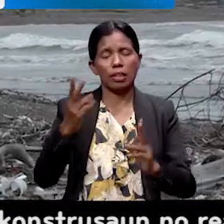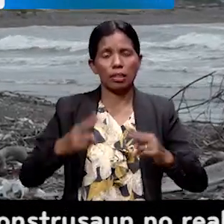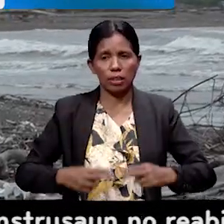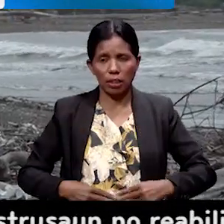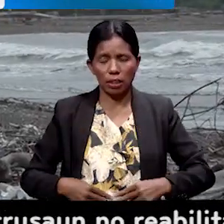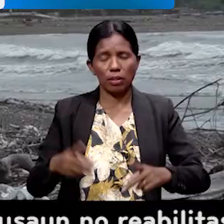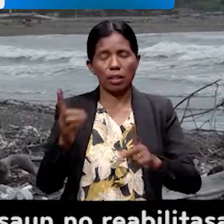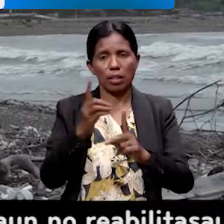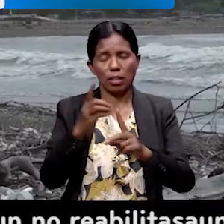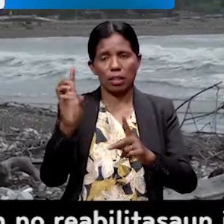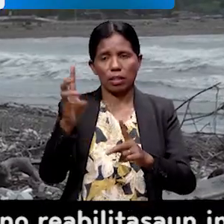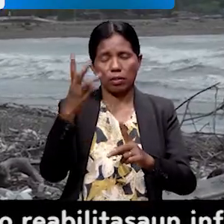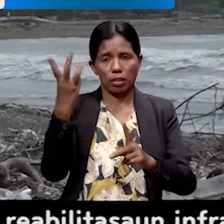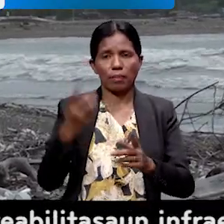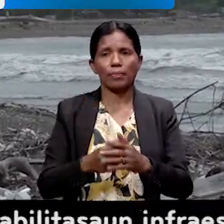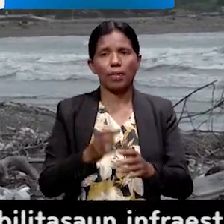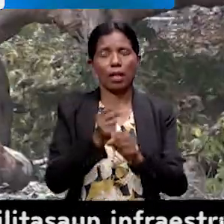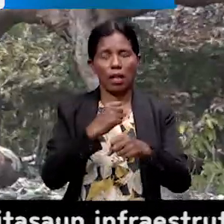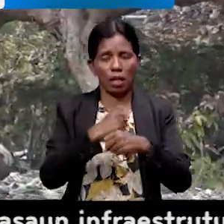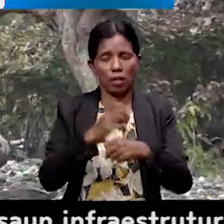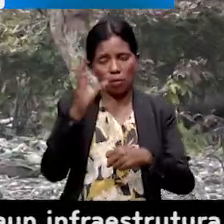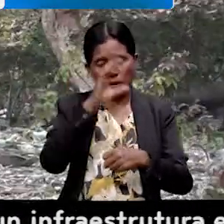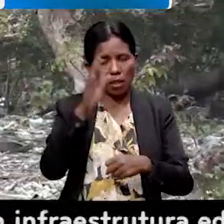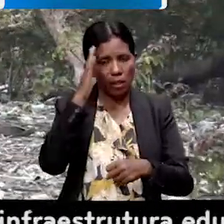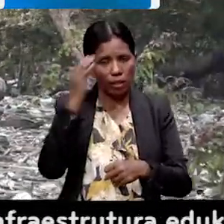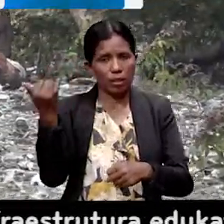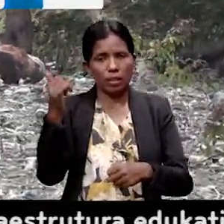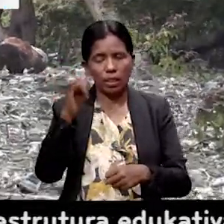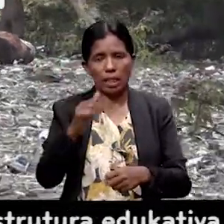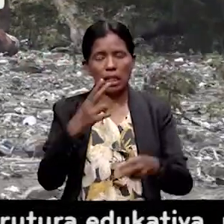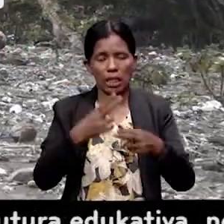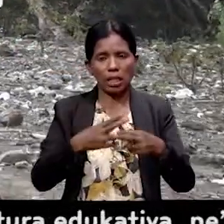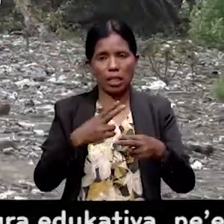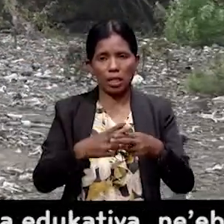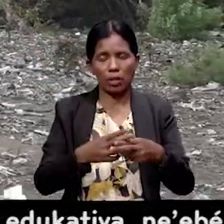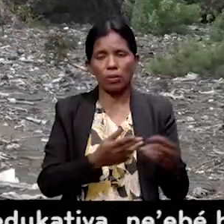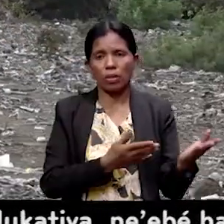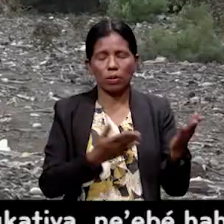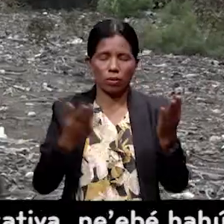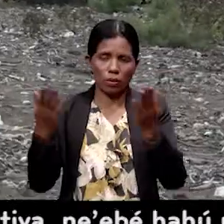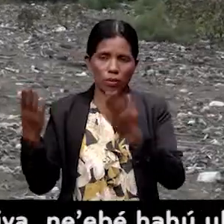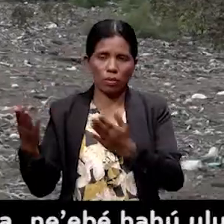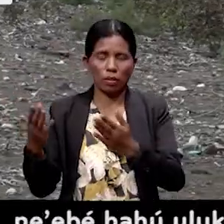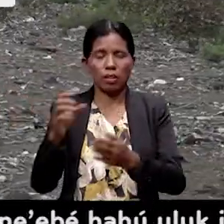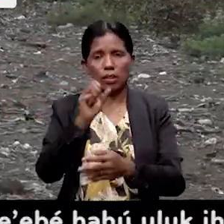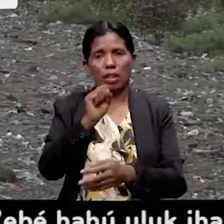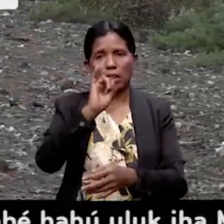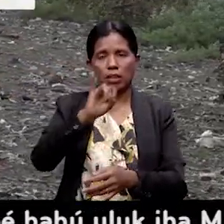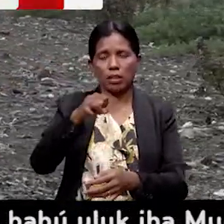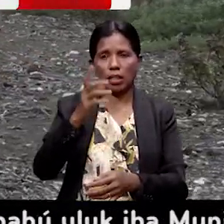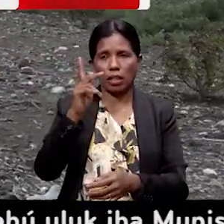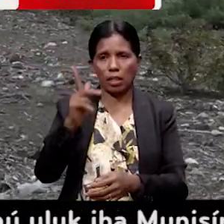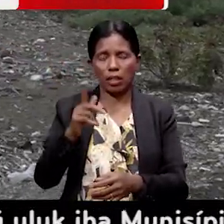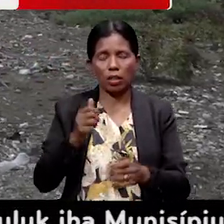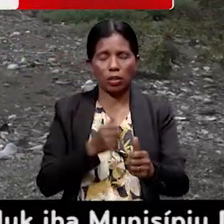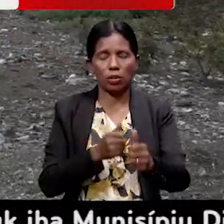sanursing nen. Cidadão sirene, hala on identificação ba sirene identidade, hode entrega ba parte centro integral de estão crise, hode